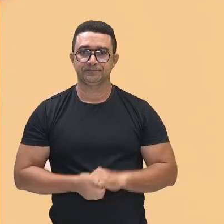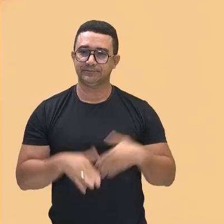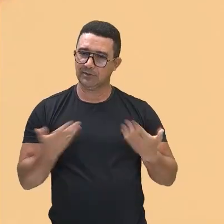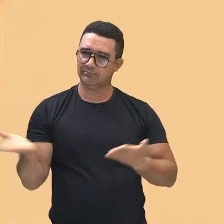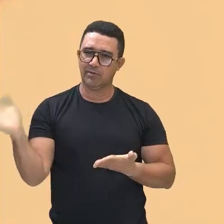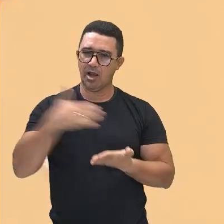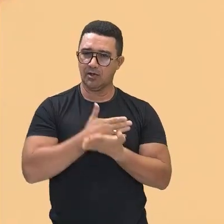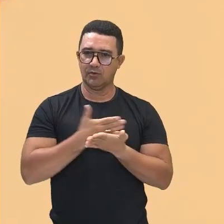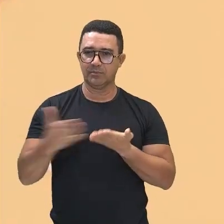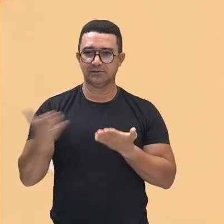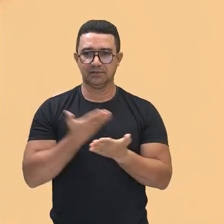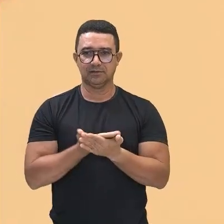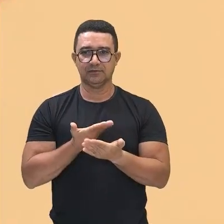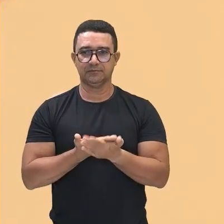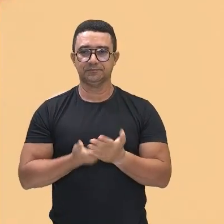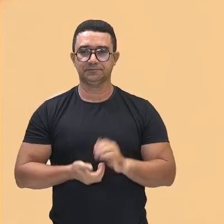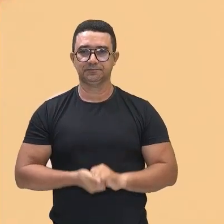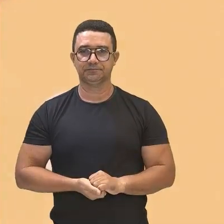lá dar início à nossa aula.